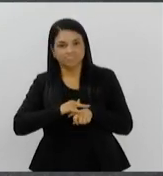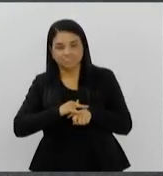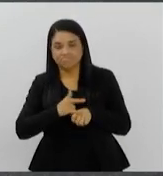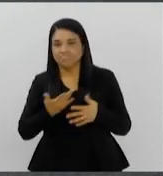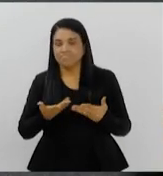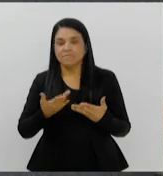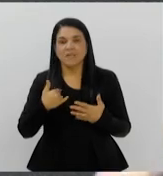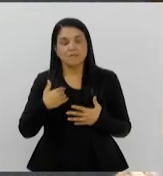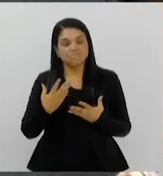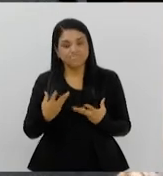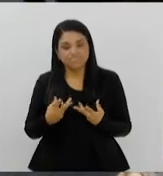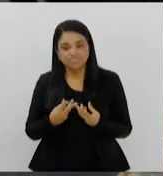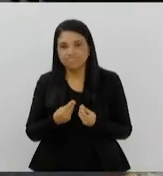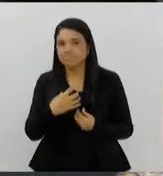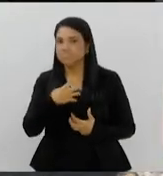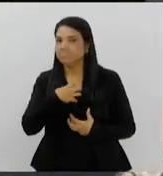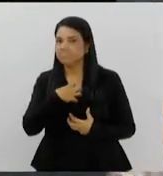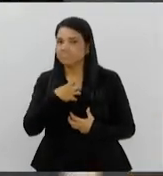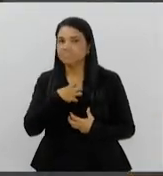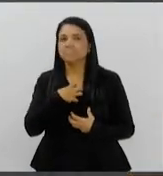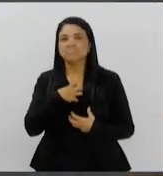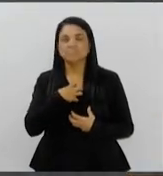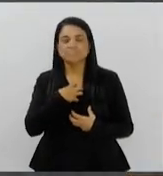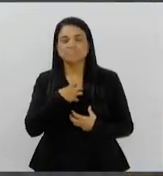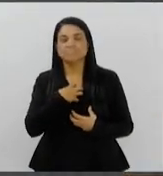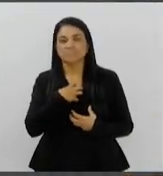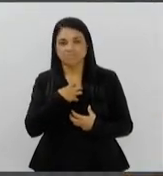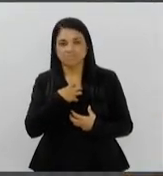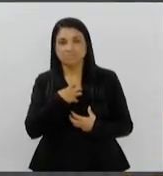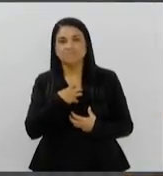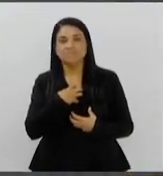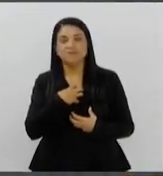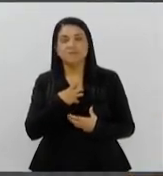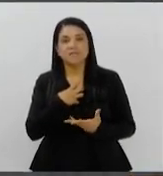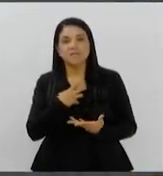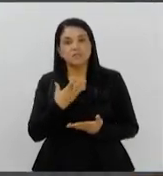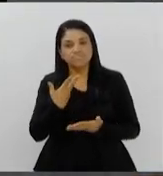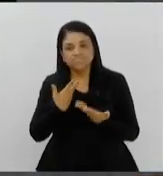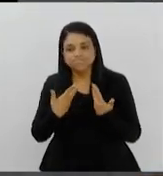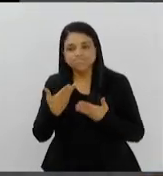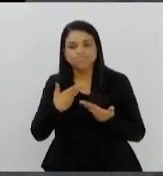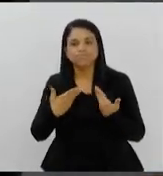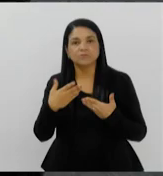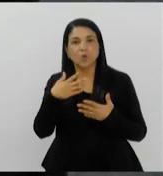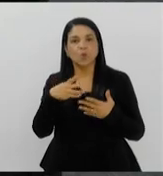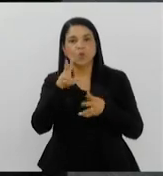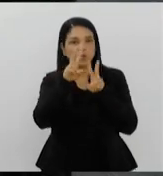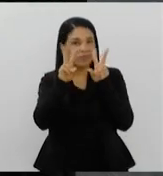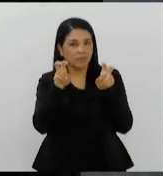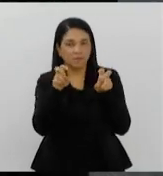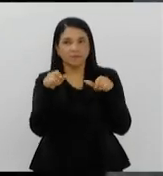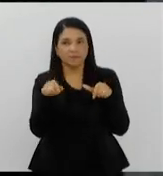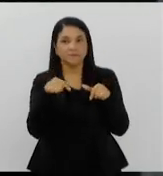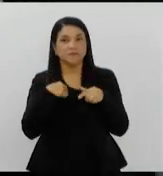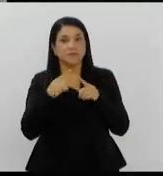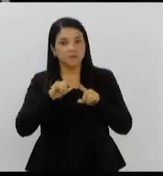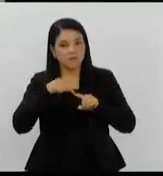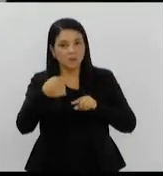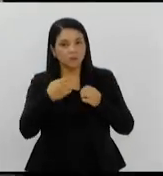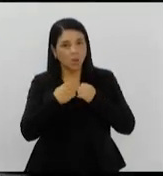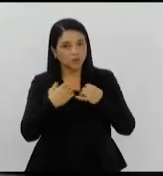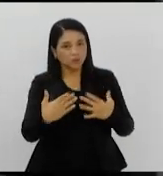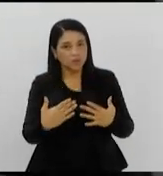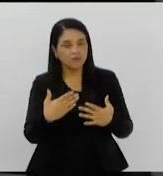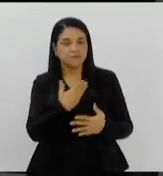fiquei assim, completamente penalizada, sensibilizada, envolvida com esse tema. E depois dessa audiência,